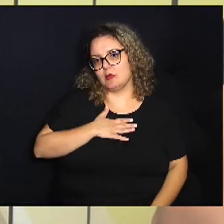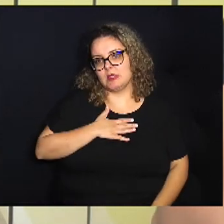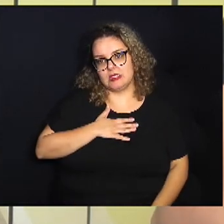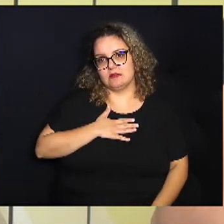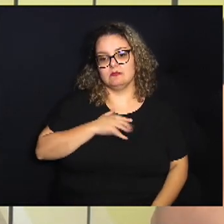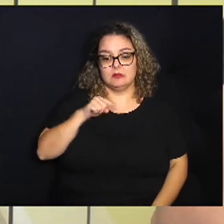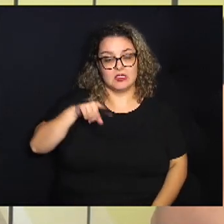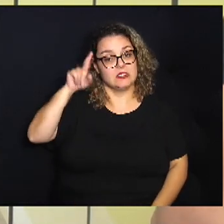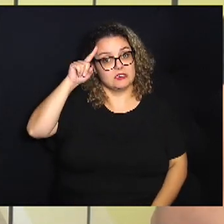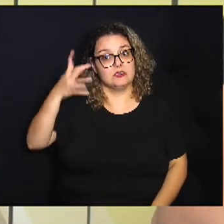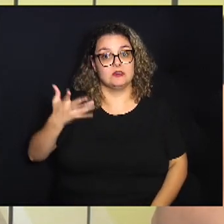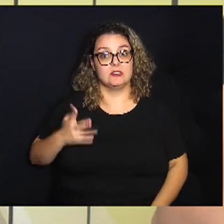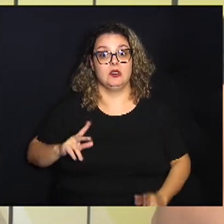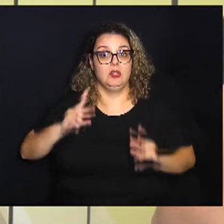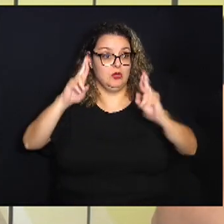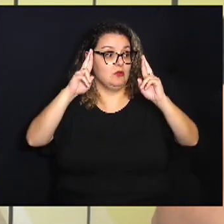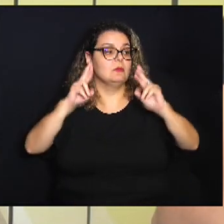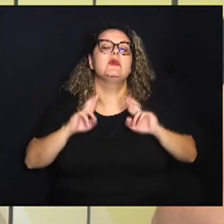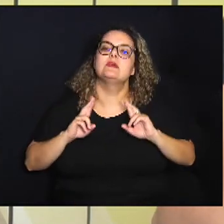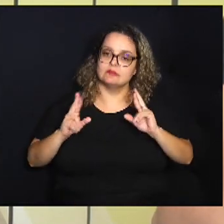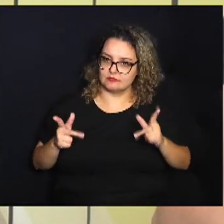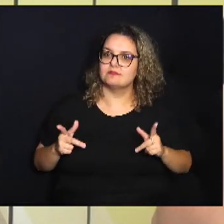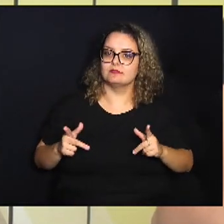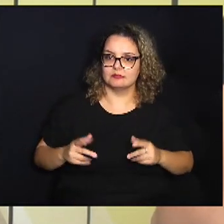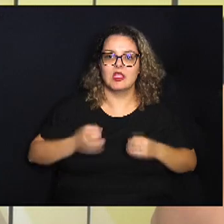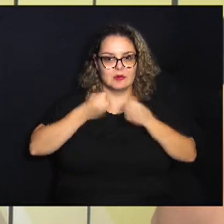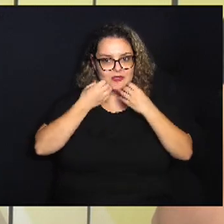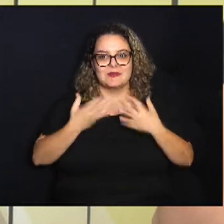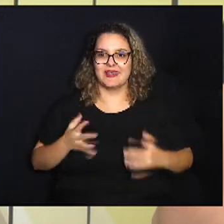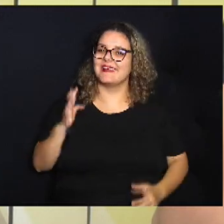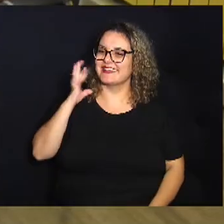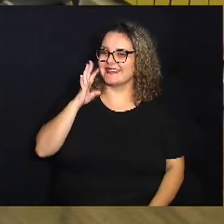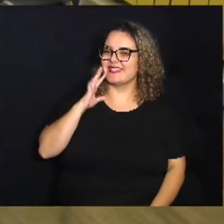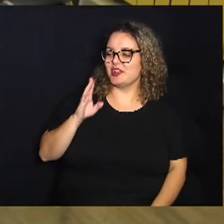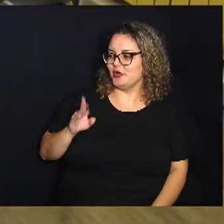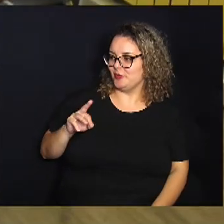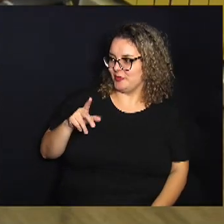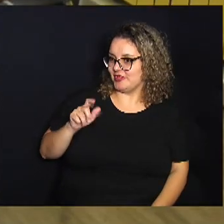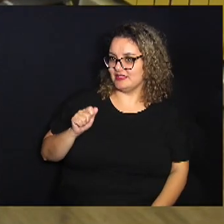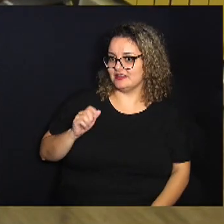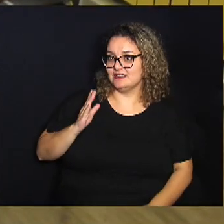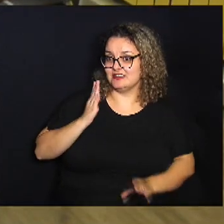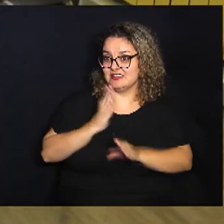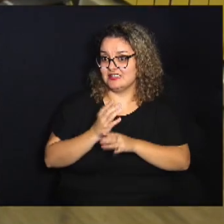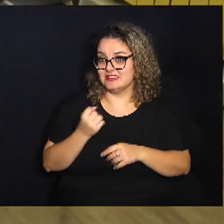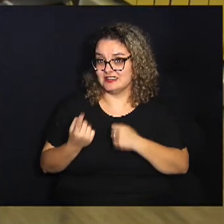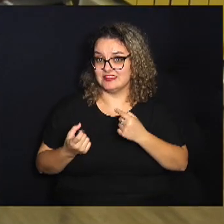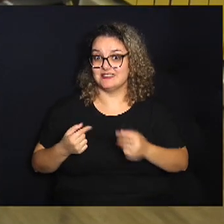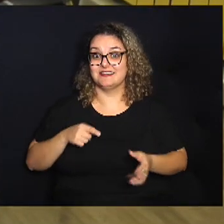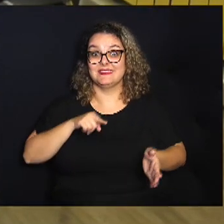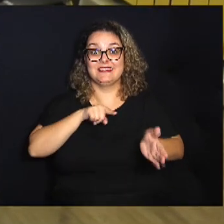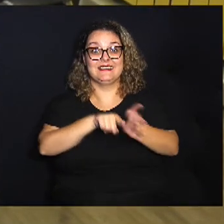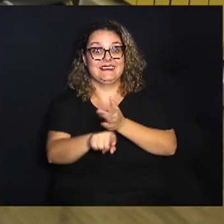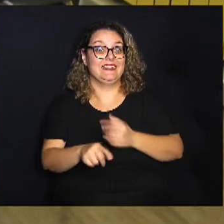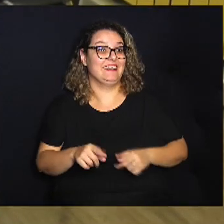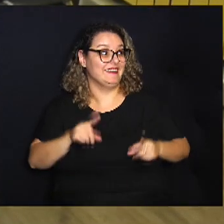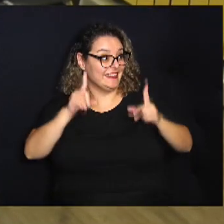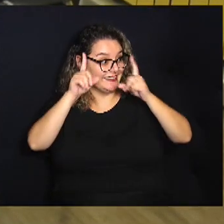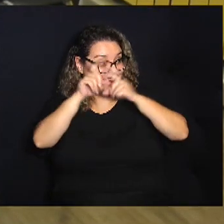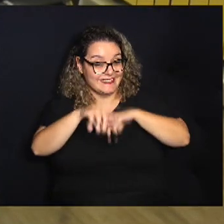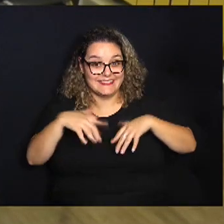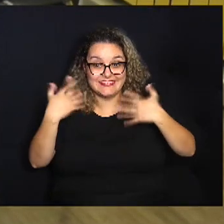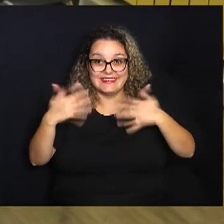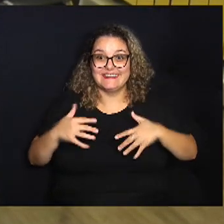nesse dia, a torcida brasileira foi diferente e mandou mega bem. E você, Bruno, já encontrou alguma coisa nadando? Isso que lá, eu ia perguntar, algum perrengue, alguma coisa